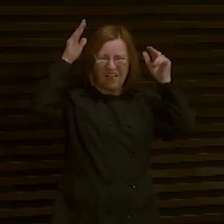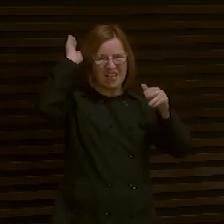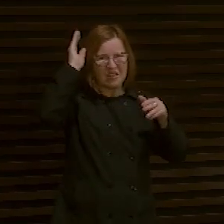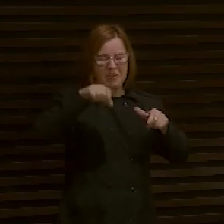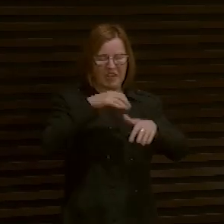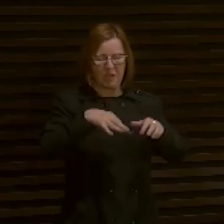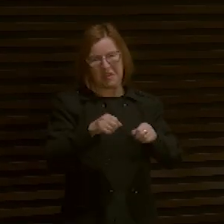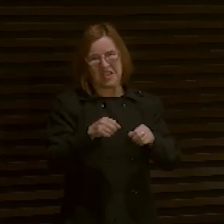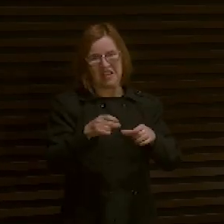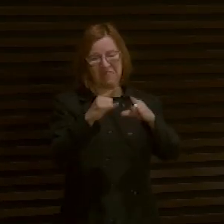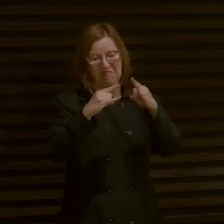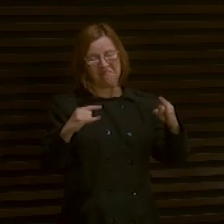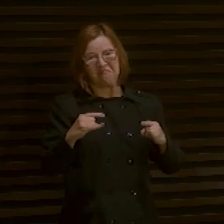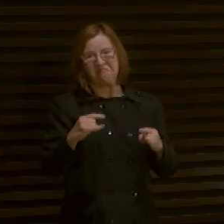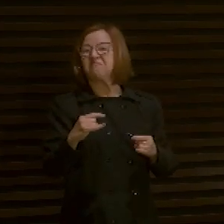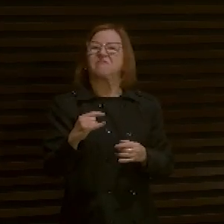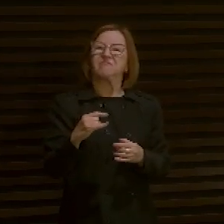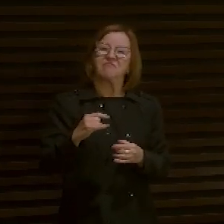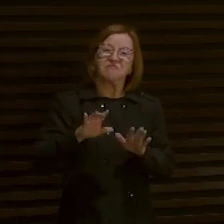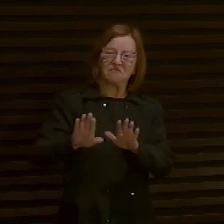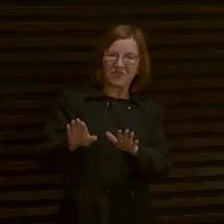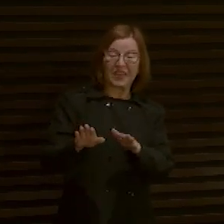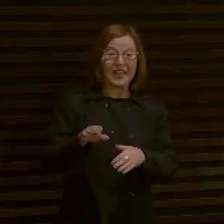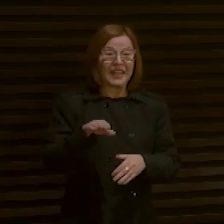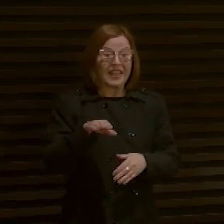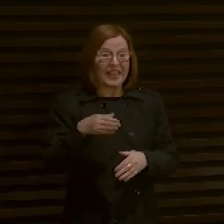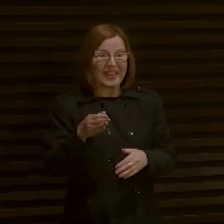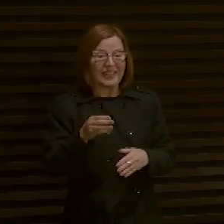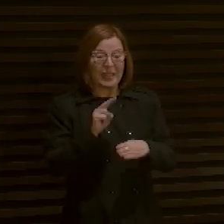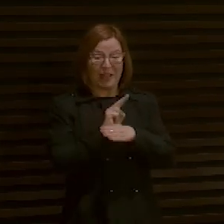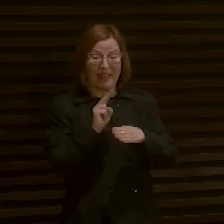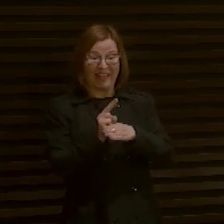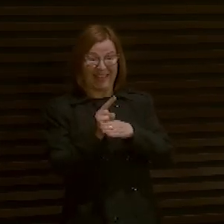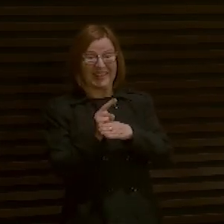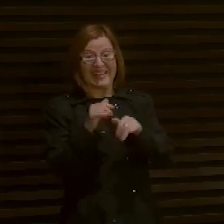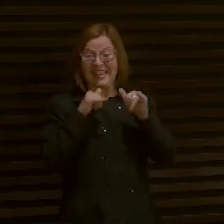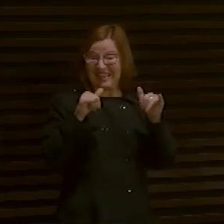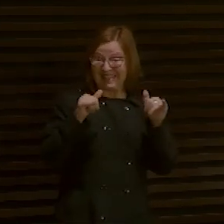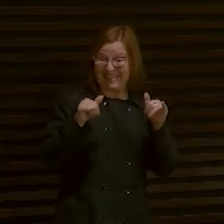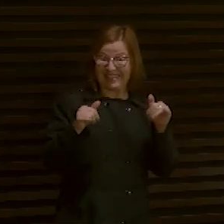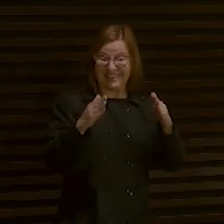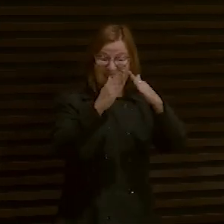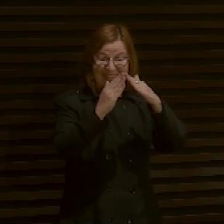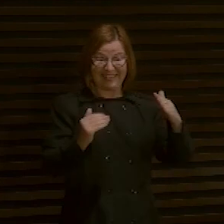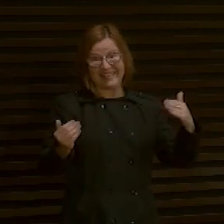como estavam." Então os porteiros gritaram e fizeram anunciar a notícia no interior do palácio